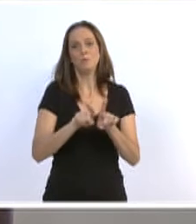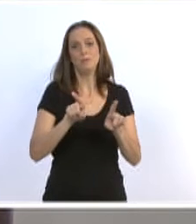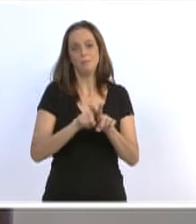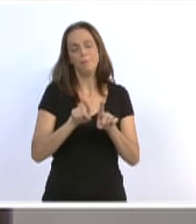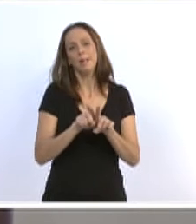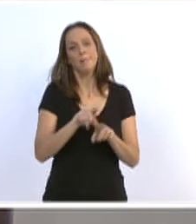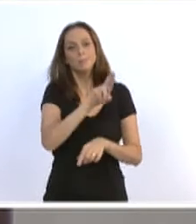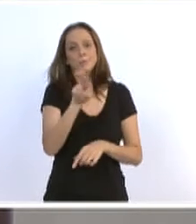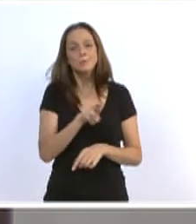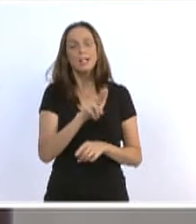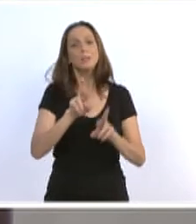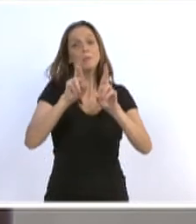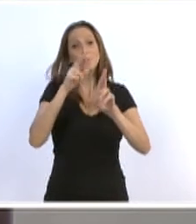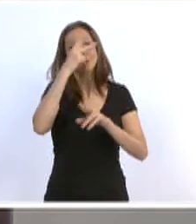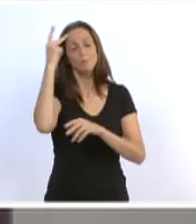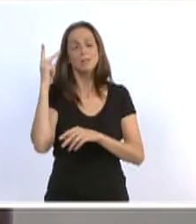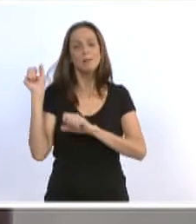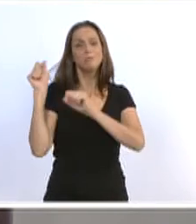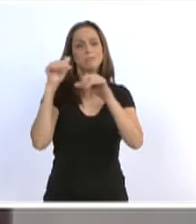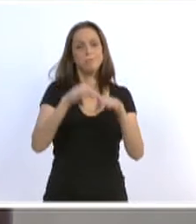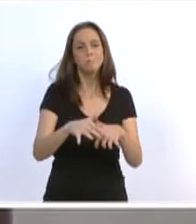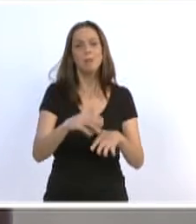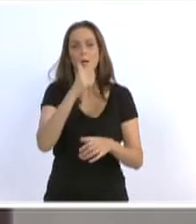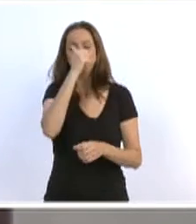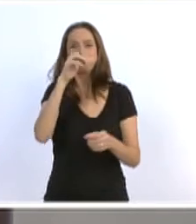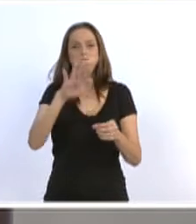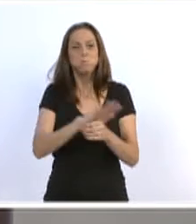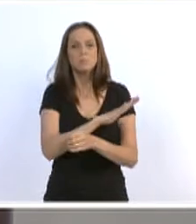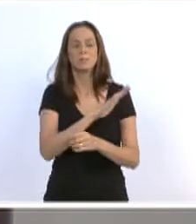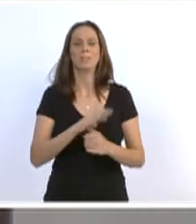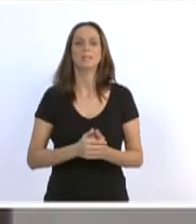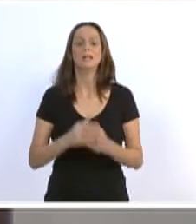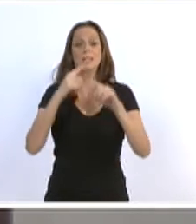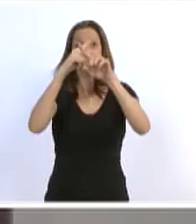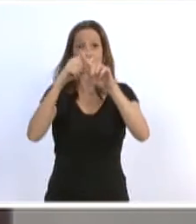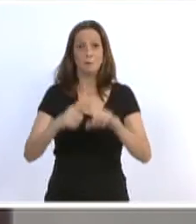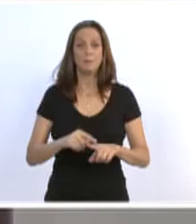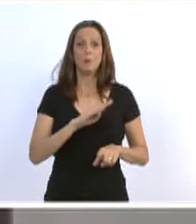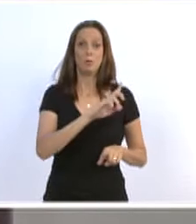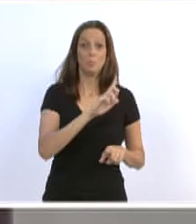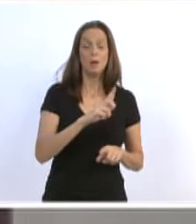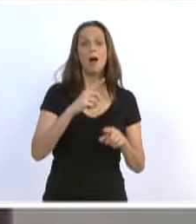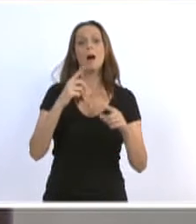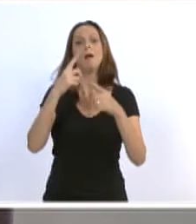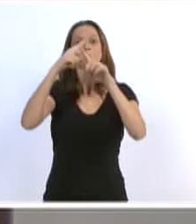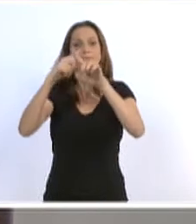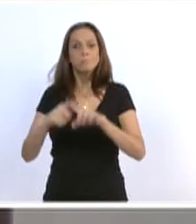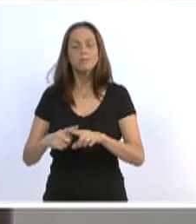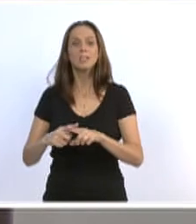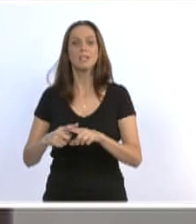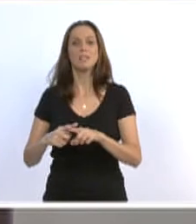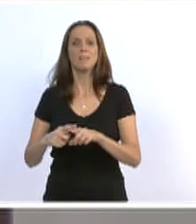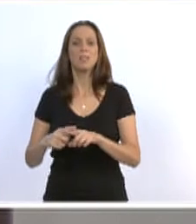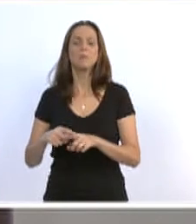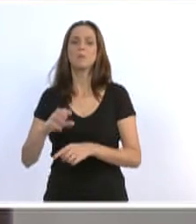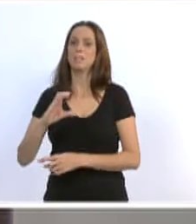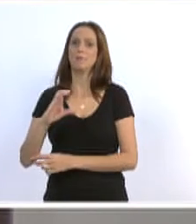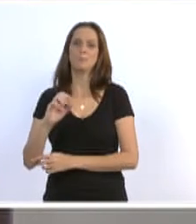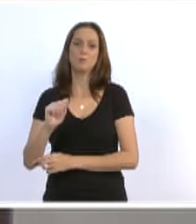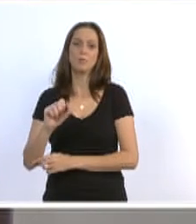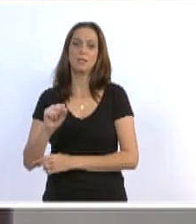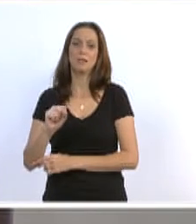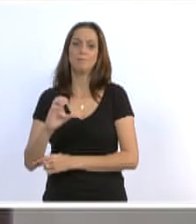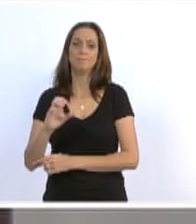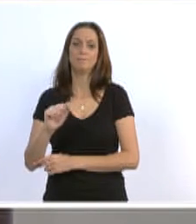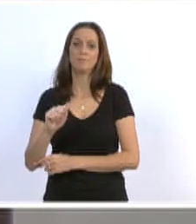processo do público e na liga nacional de futsal que conta cascavel então estão todos convidados para ir lá torcer pelo metal e sempre representando blumenau